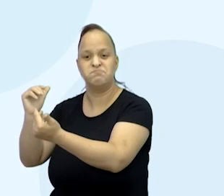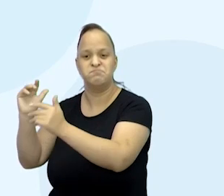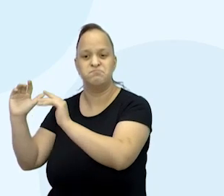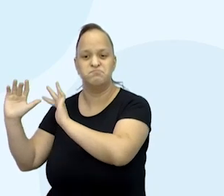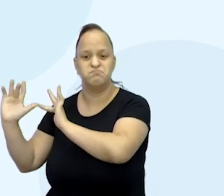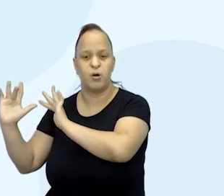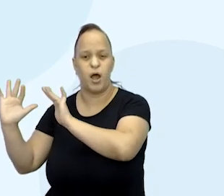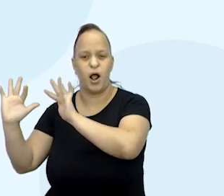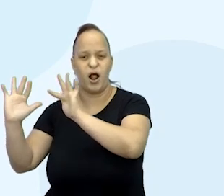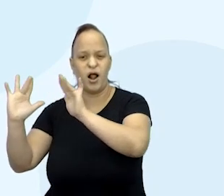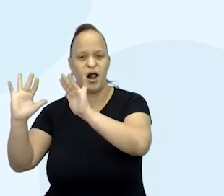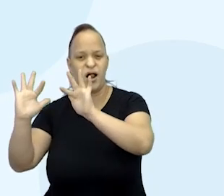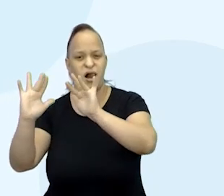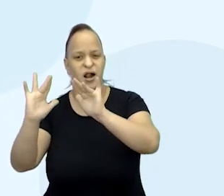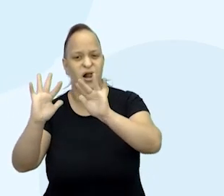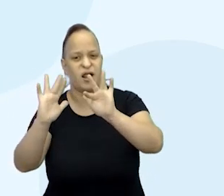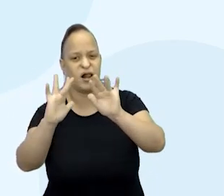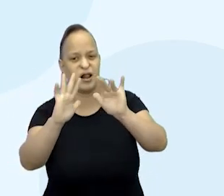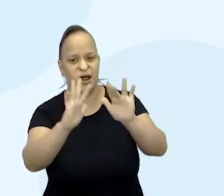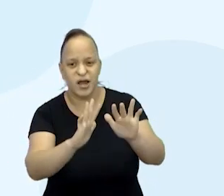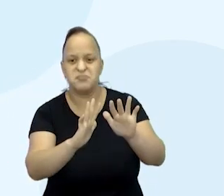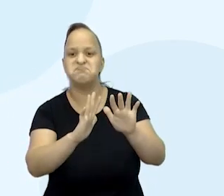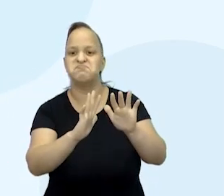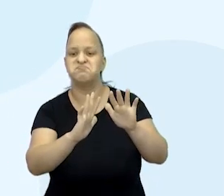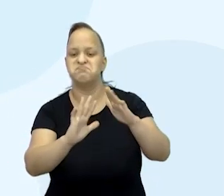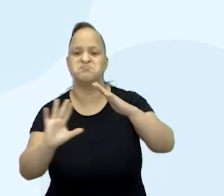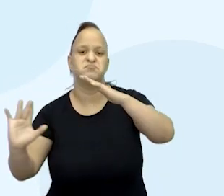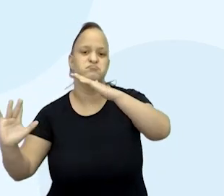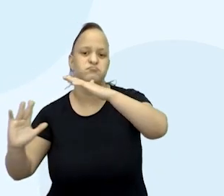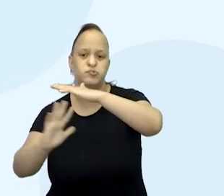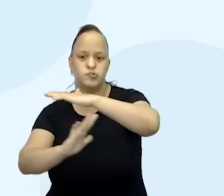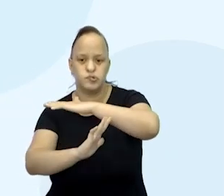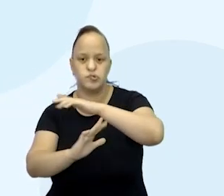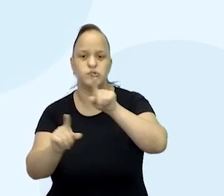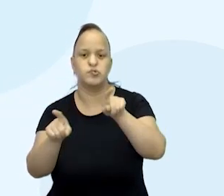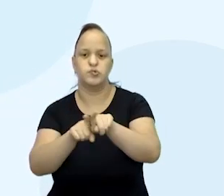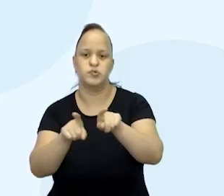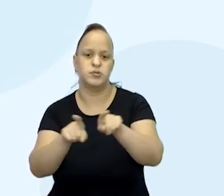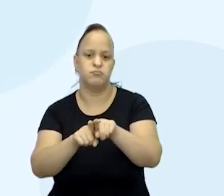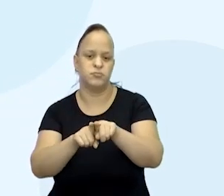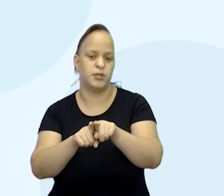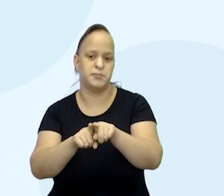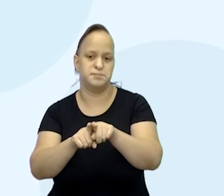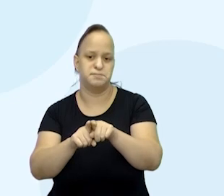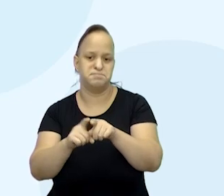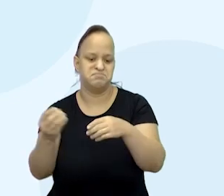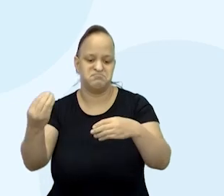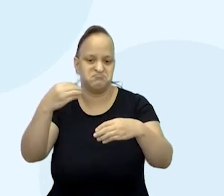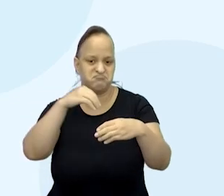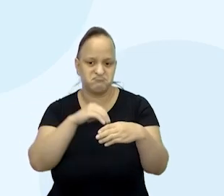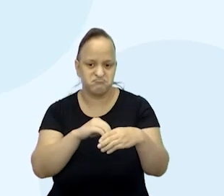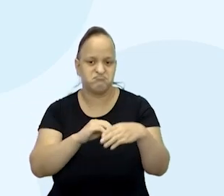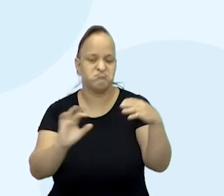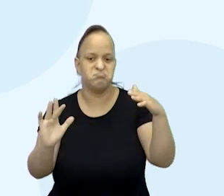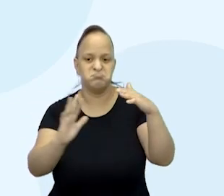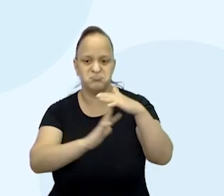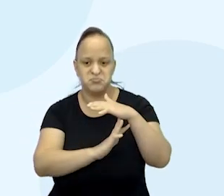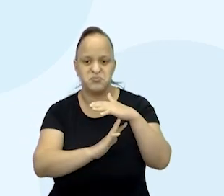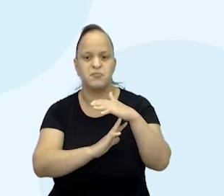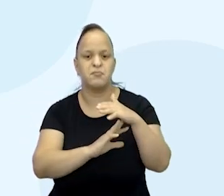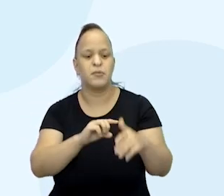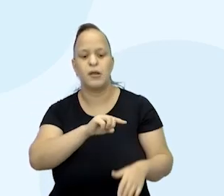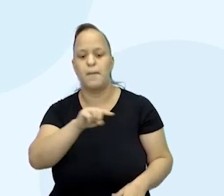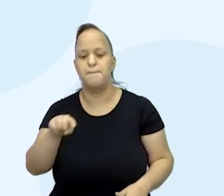de trabalhadores, imigrantes e migrantes. Para a construção dessa importante capital,